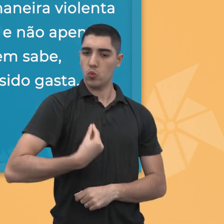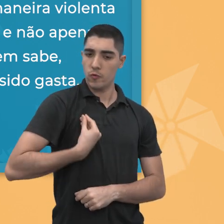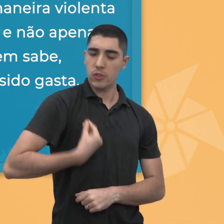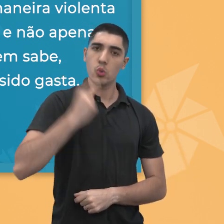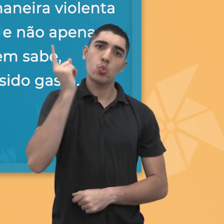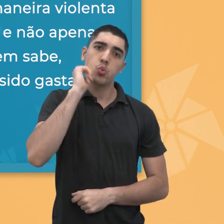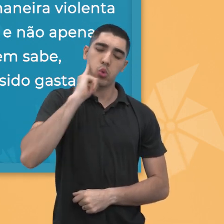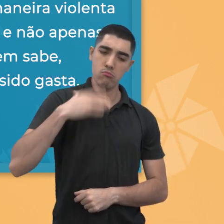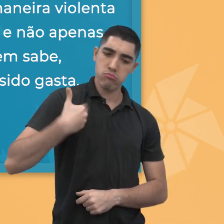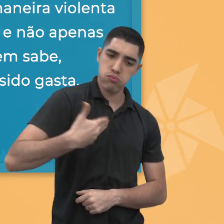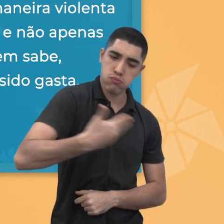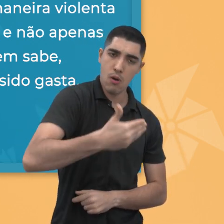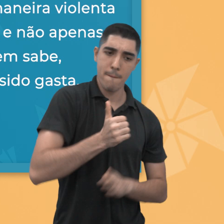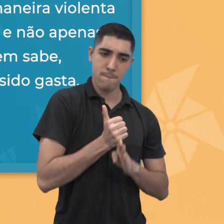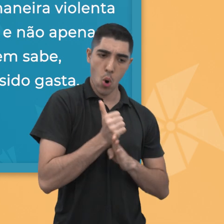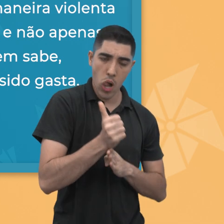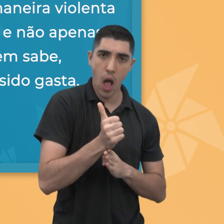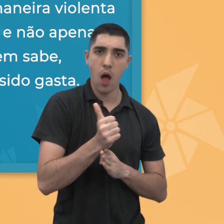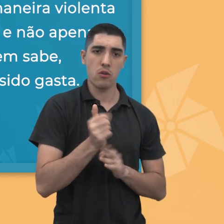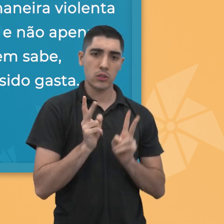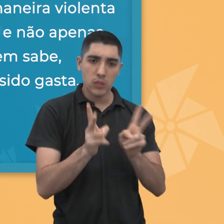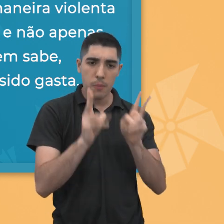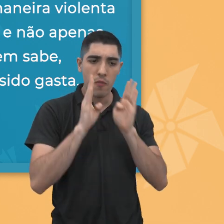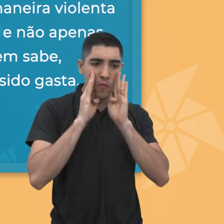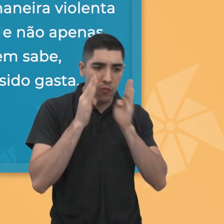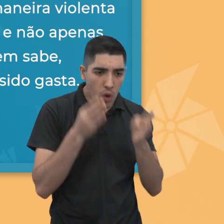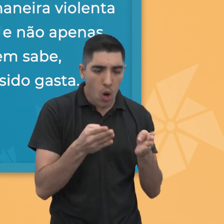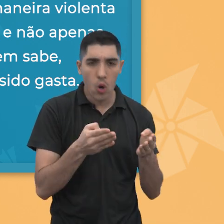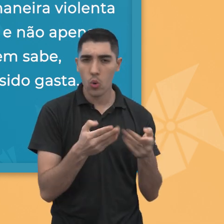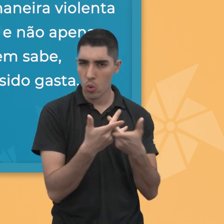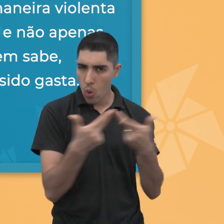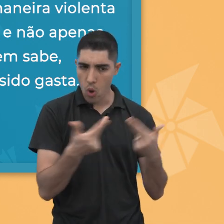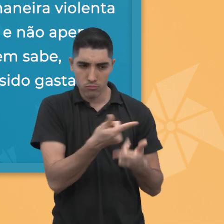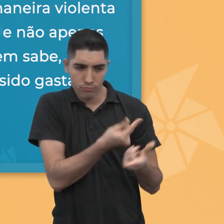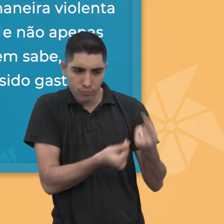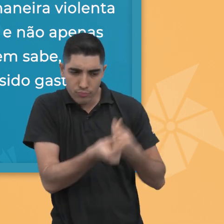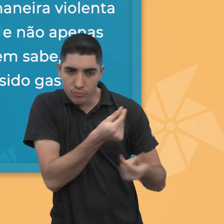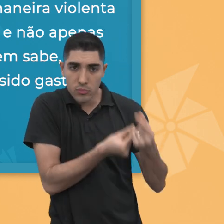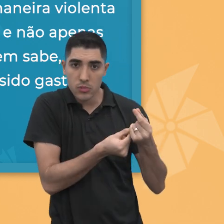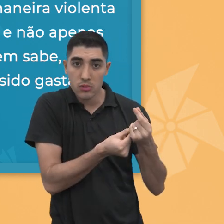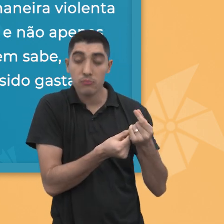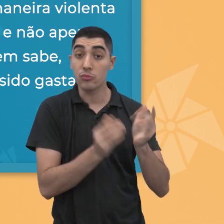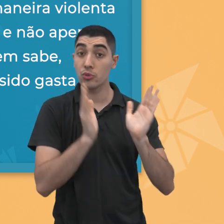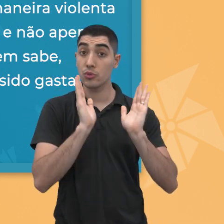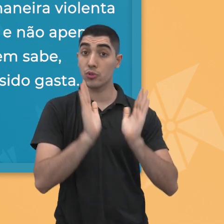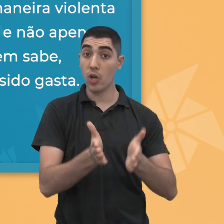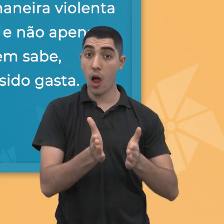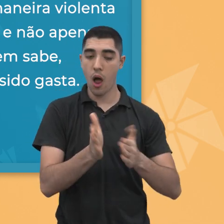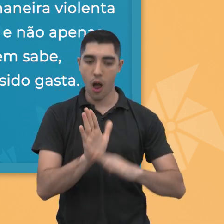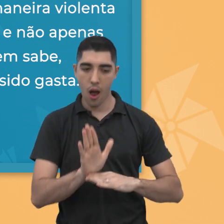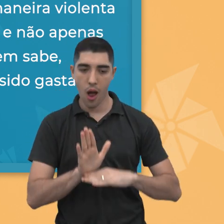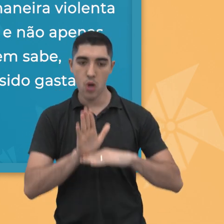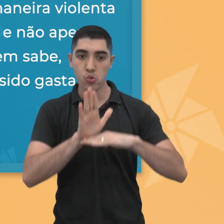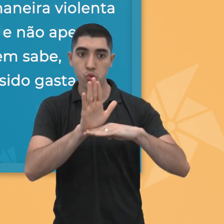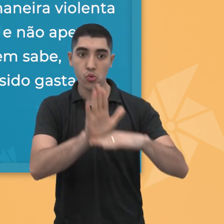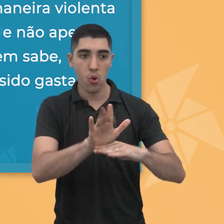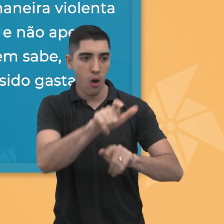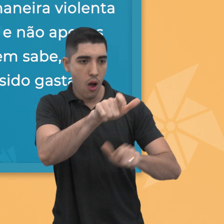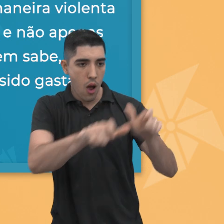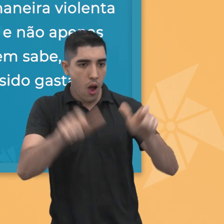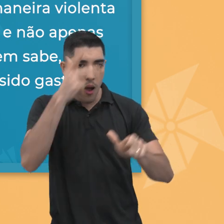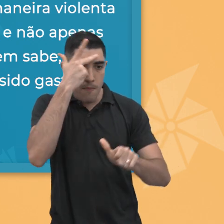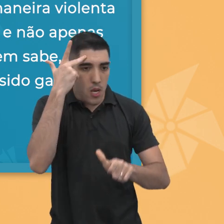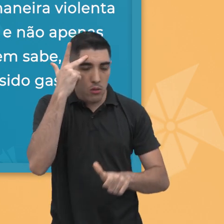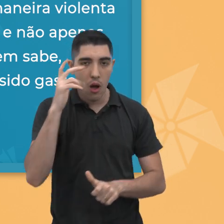dia a dia, a moralidade do âmbito econômico, né? Fê-lo contribuindo